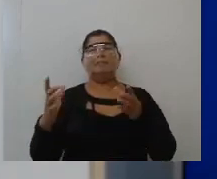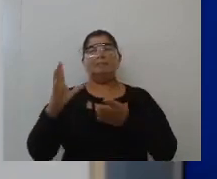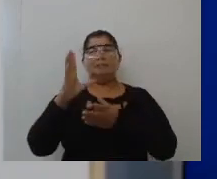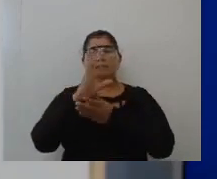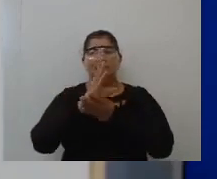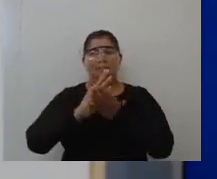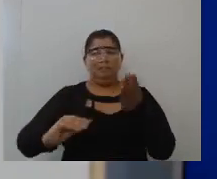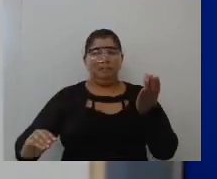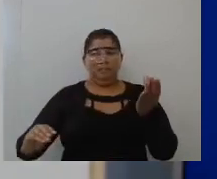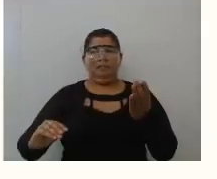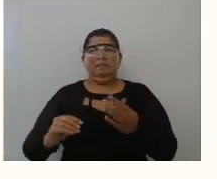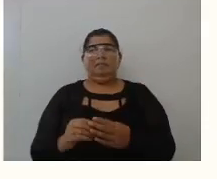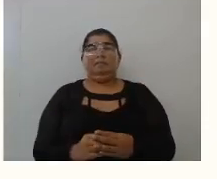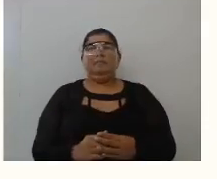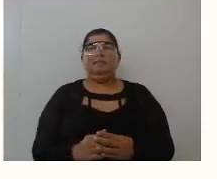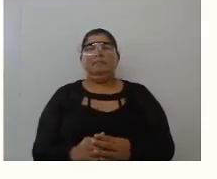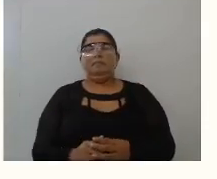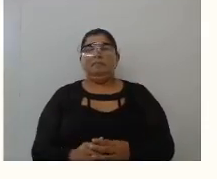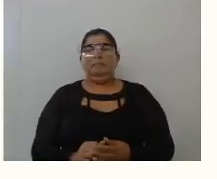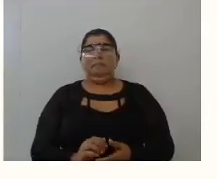copiar. Ó.